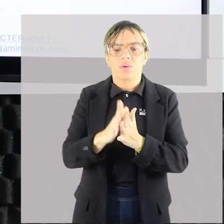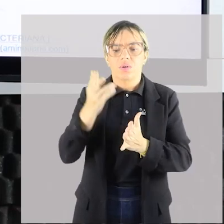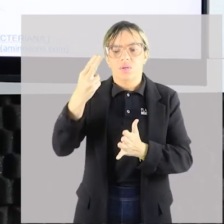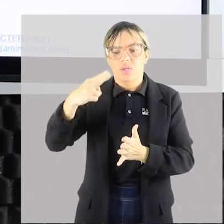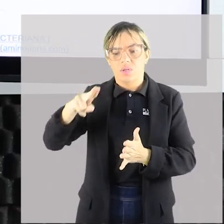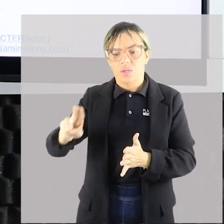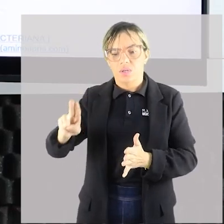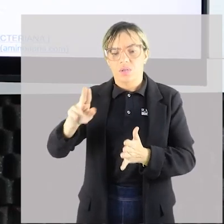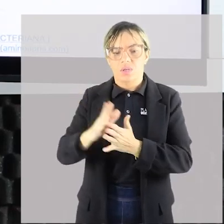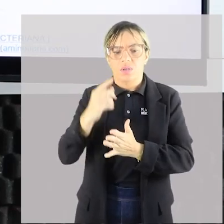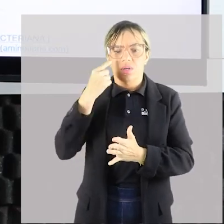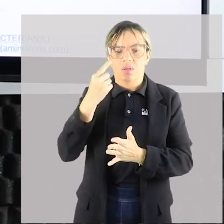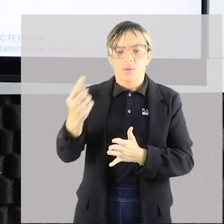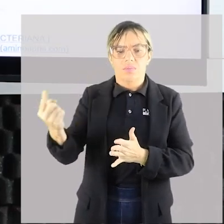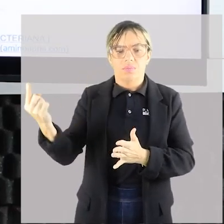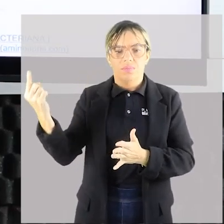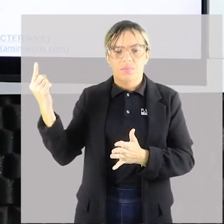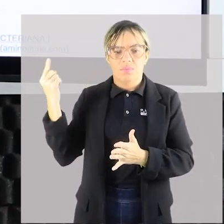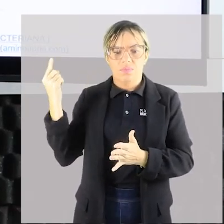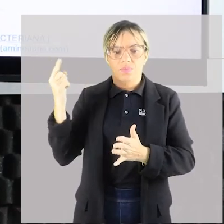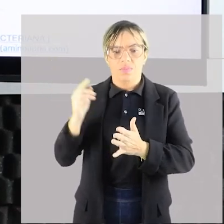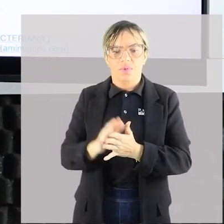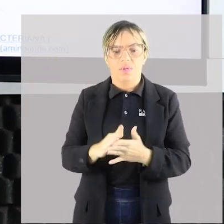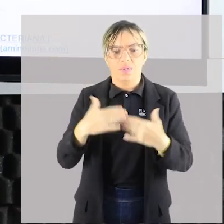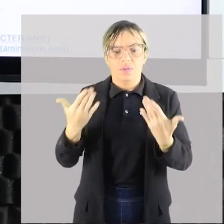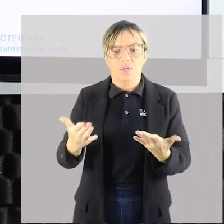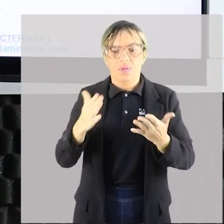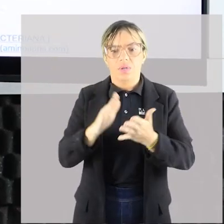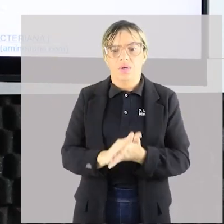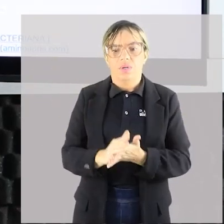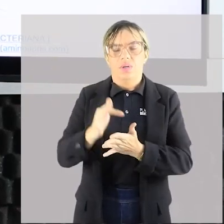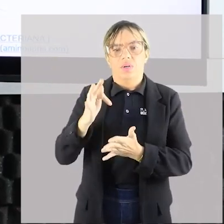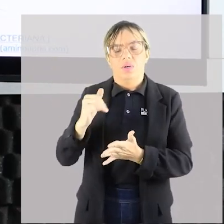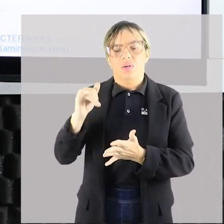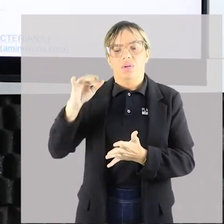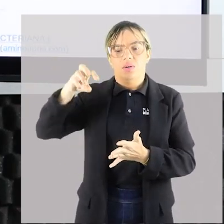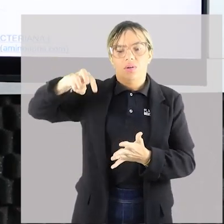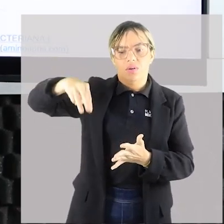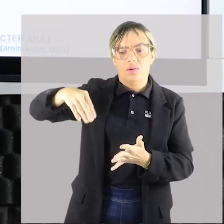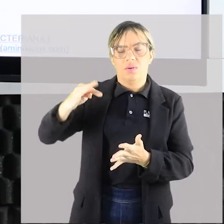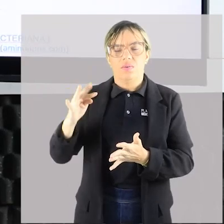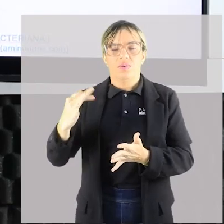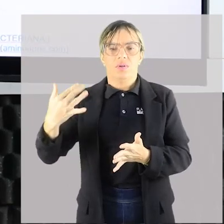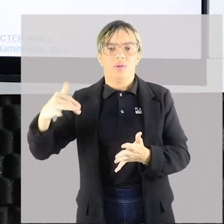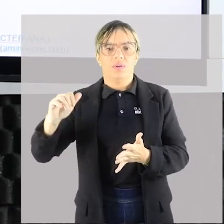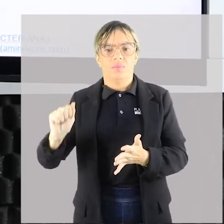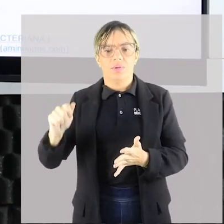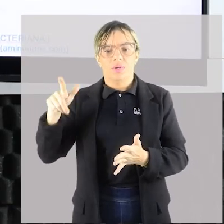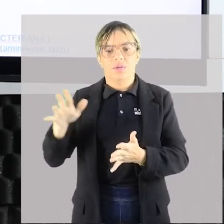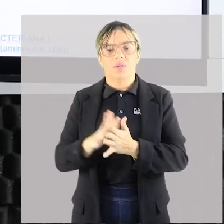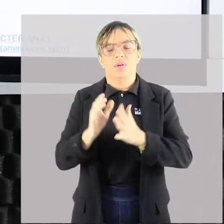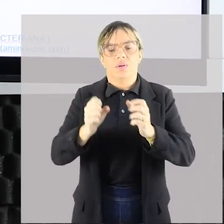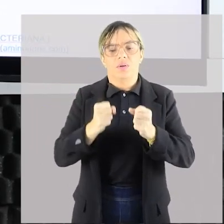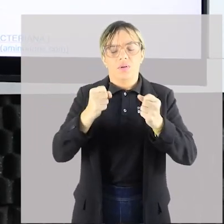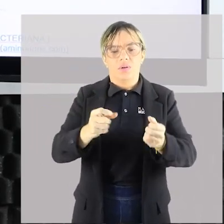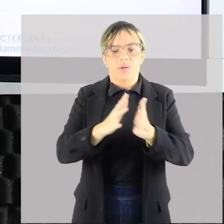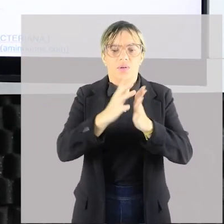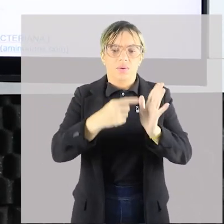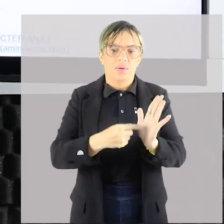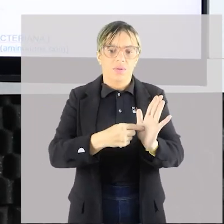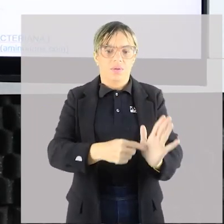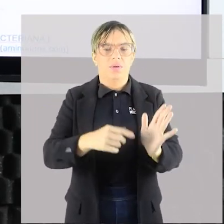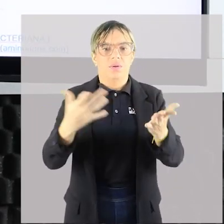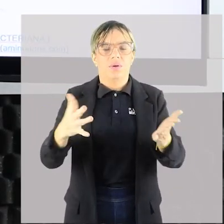de fímbrias, tá? É um outro nome que também pode aparecer para a gente. Ainda nessa célula,